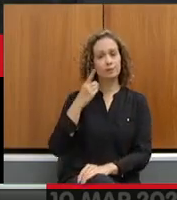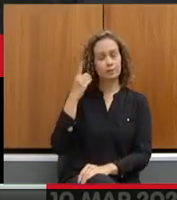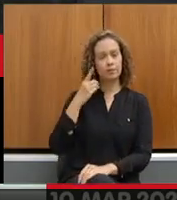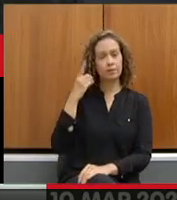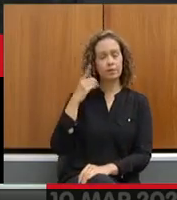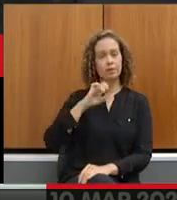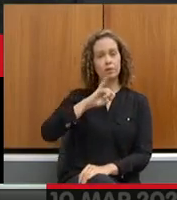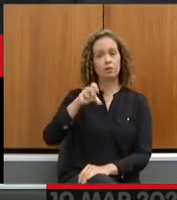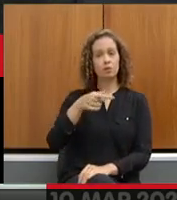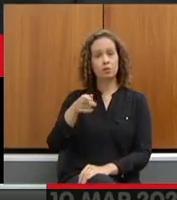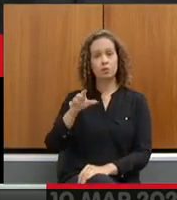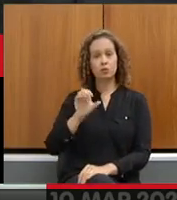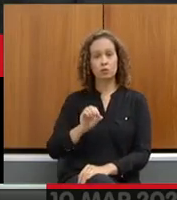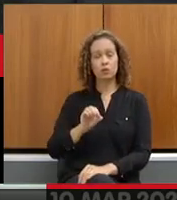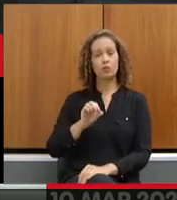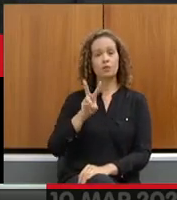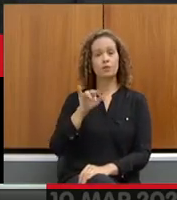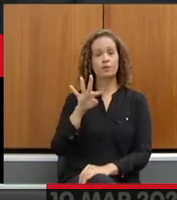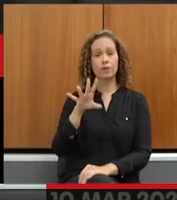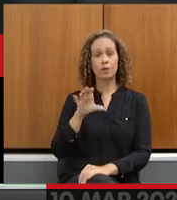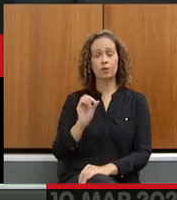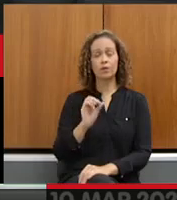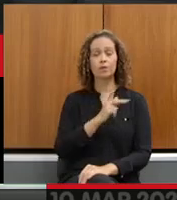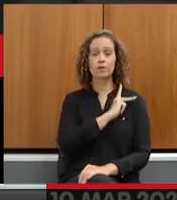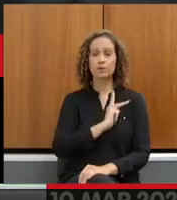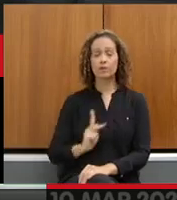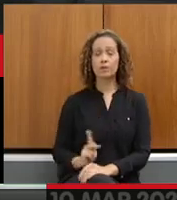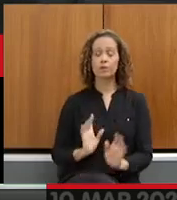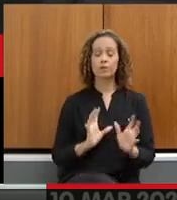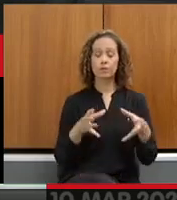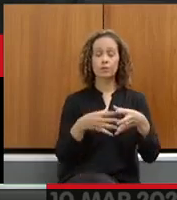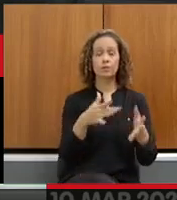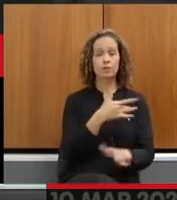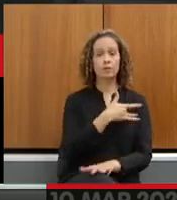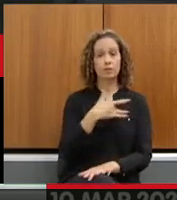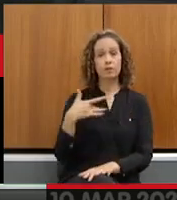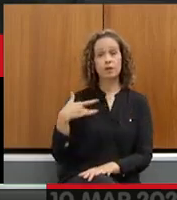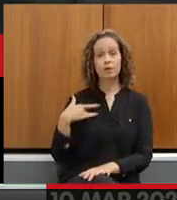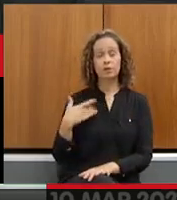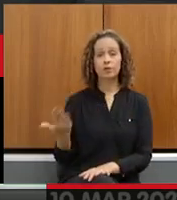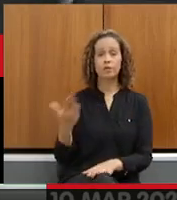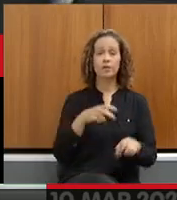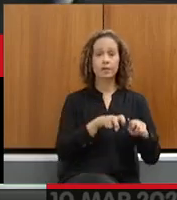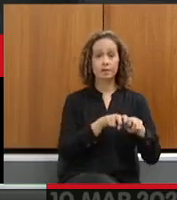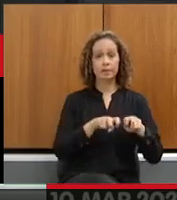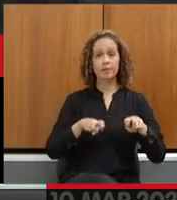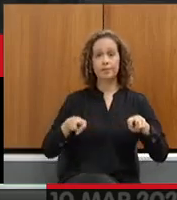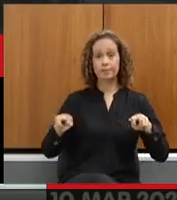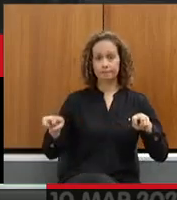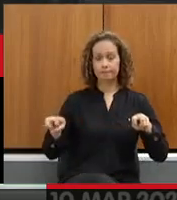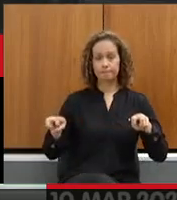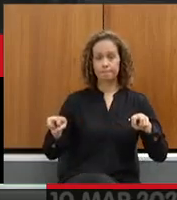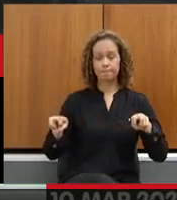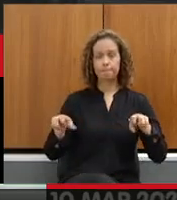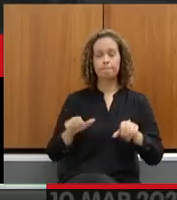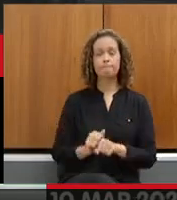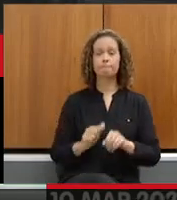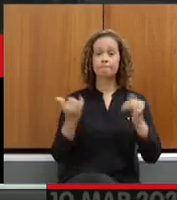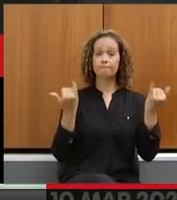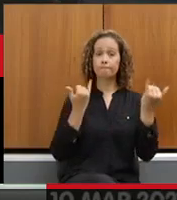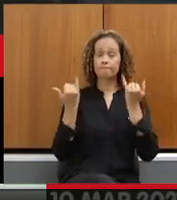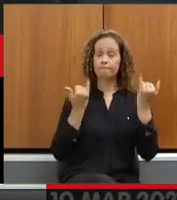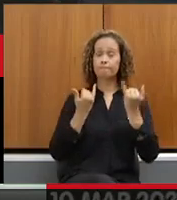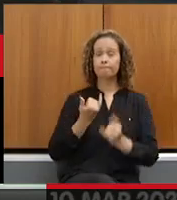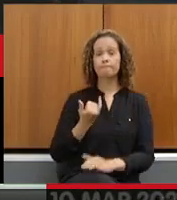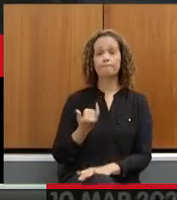João Vitor Xavier presidente da condição de saúde que venha a mesa para compô-la e informamos